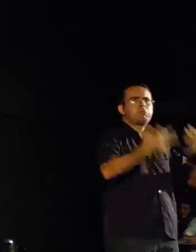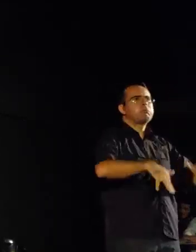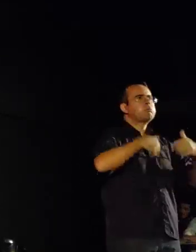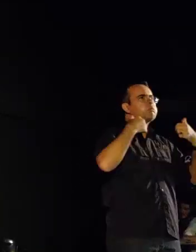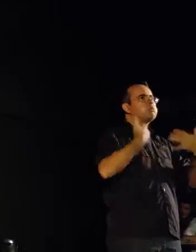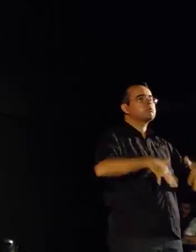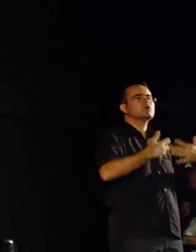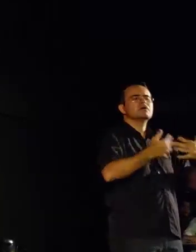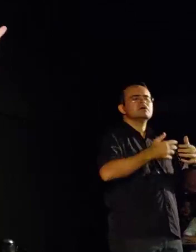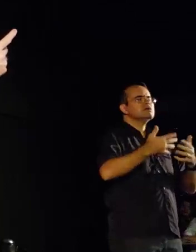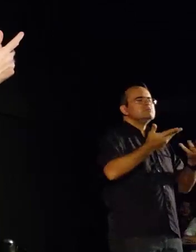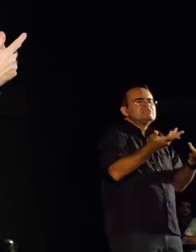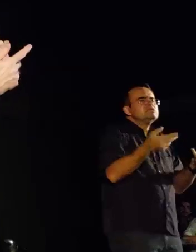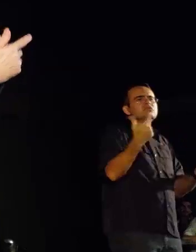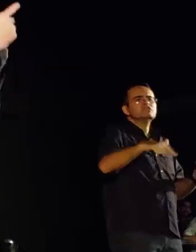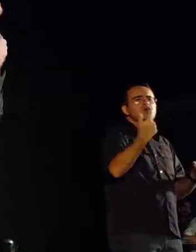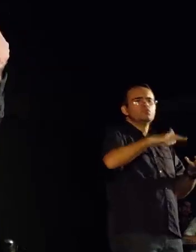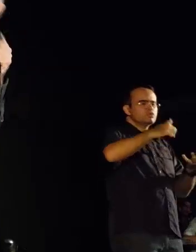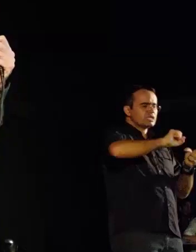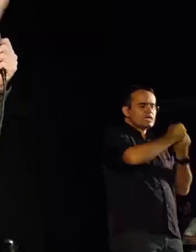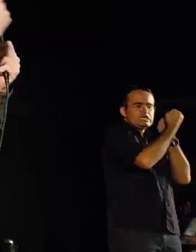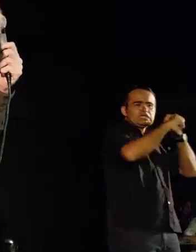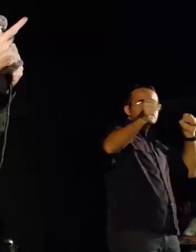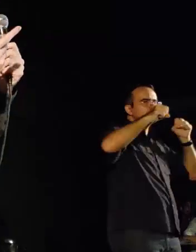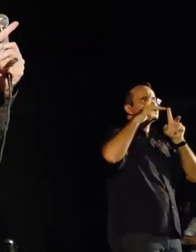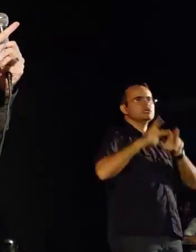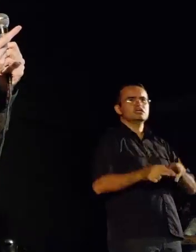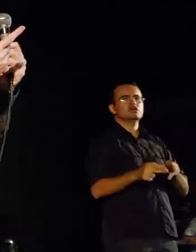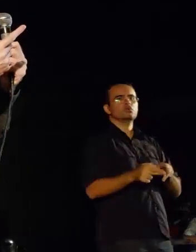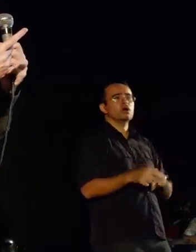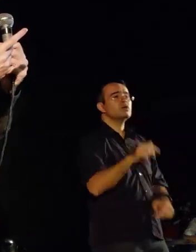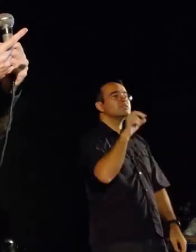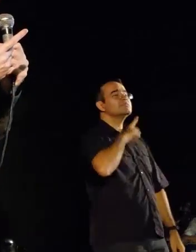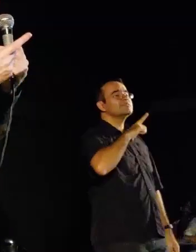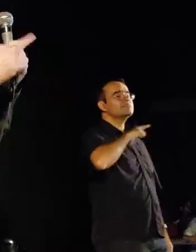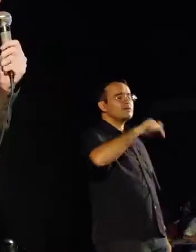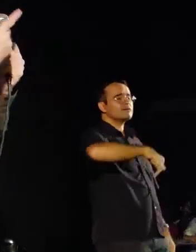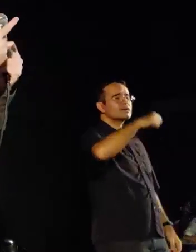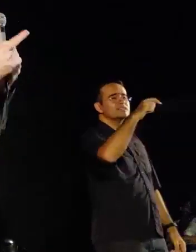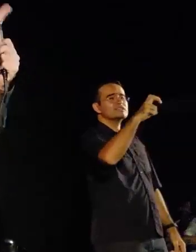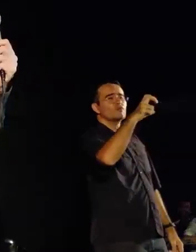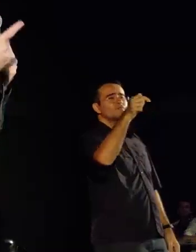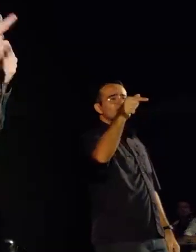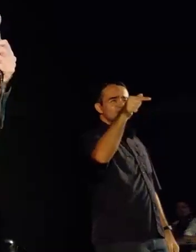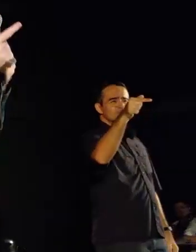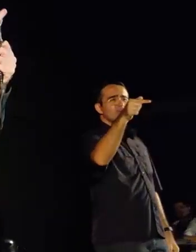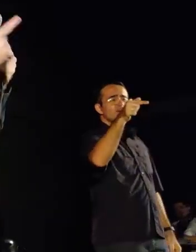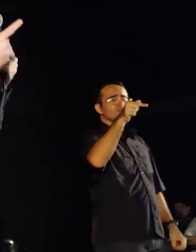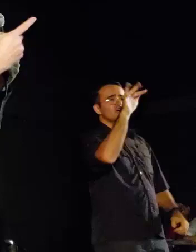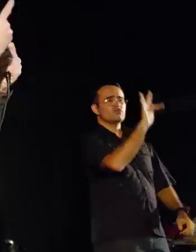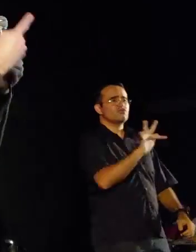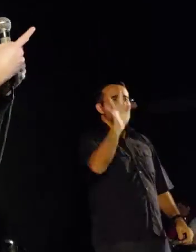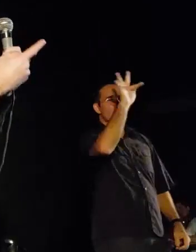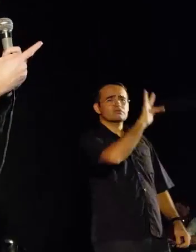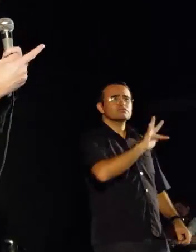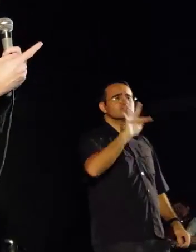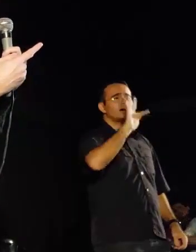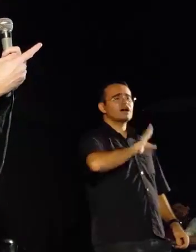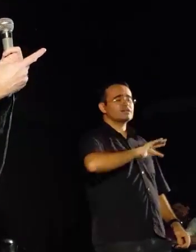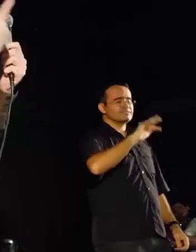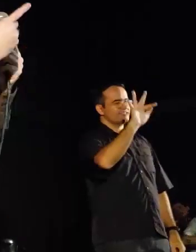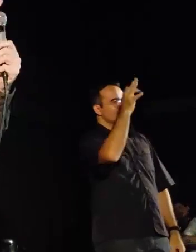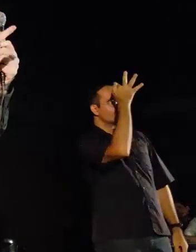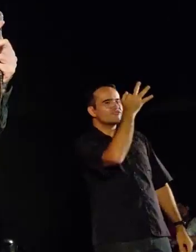encontrar um país onde você tenha 57 universidades federais, todas absolutamente